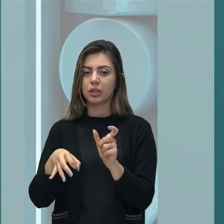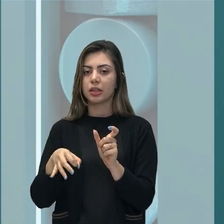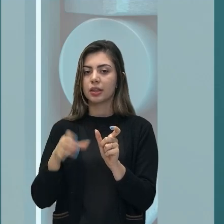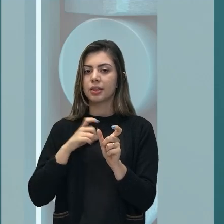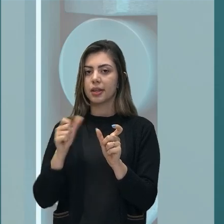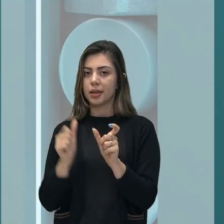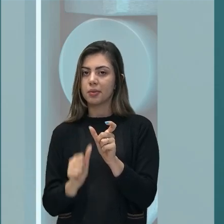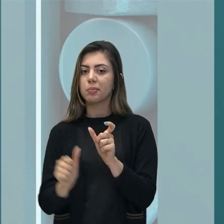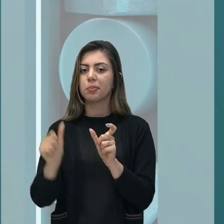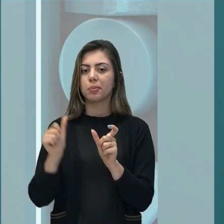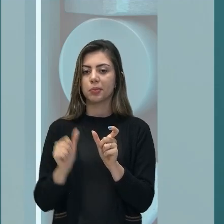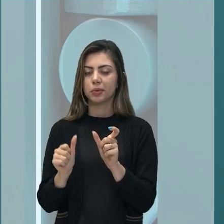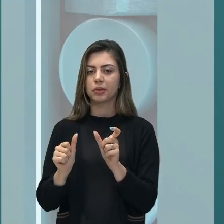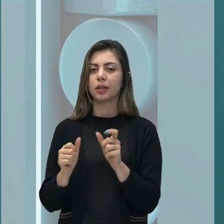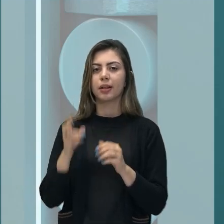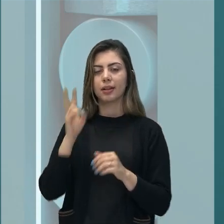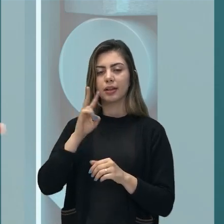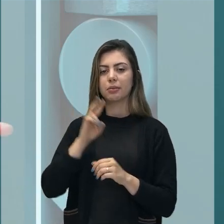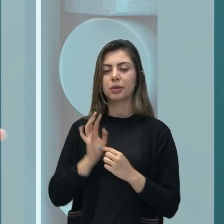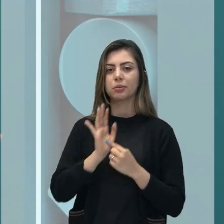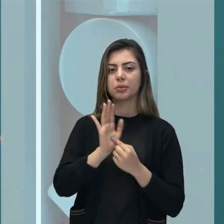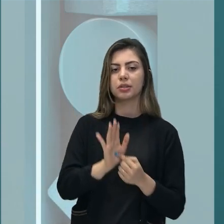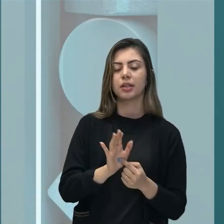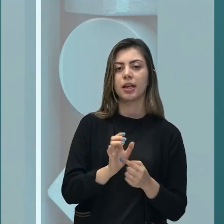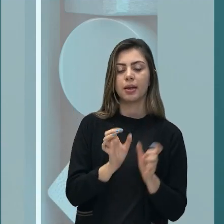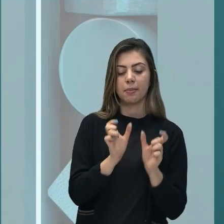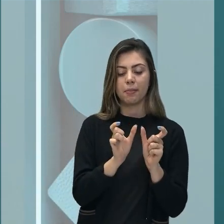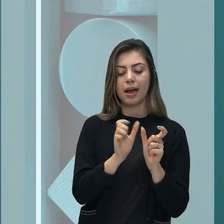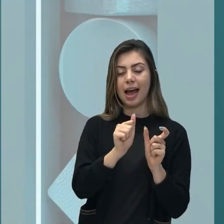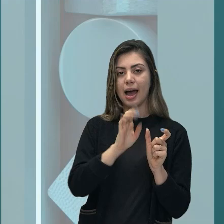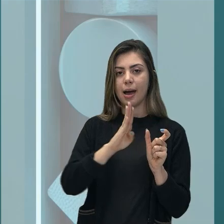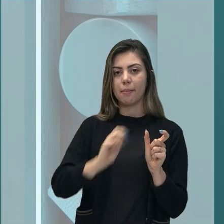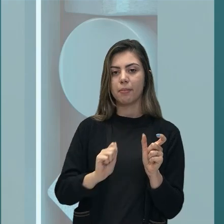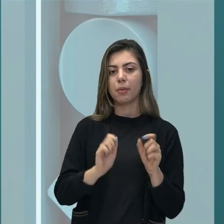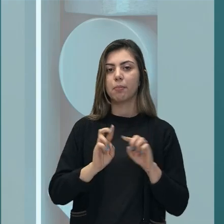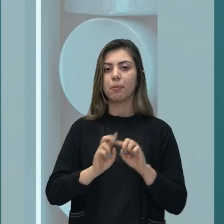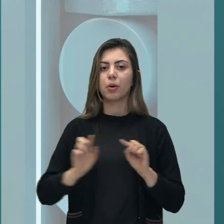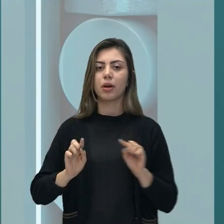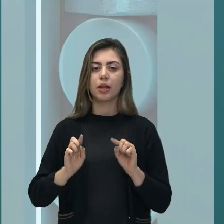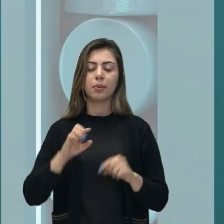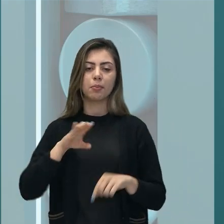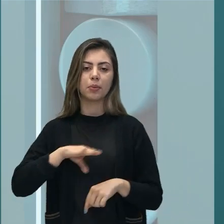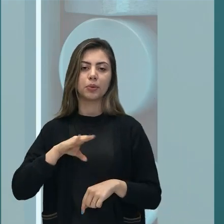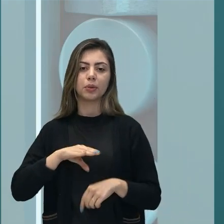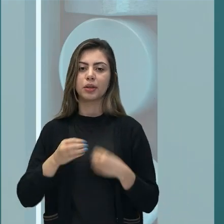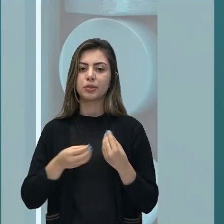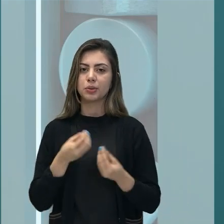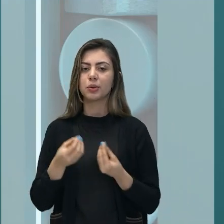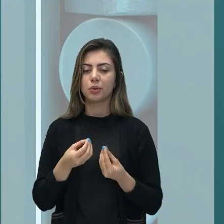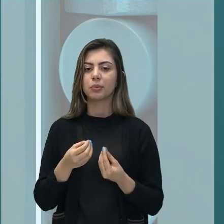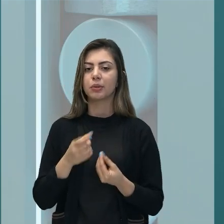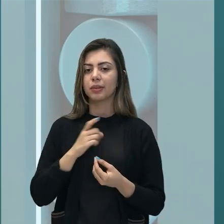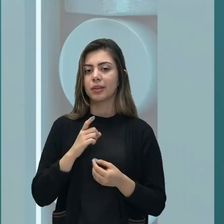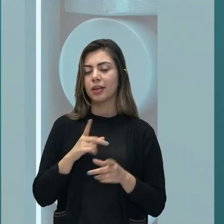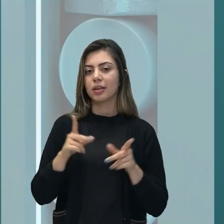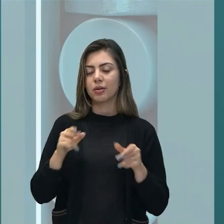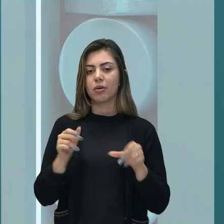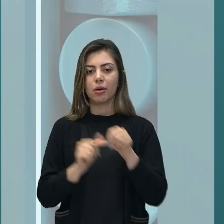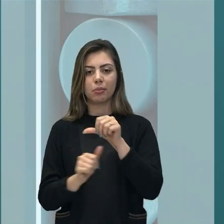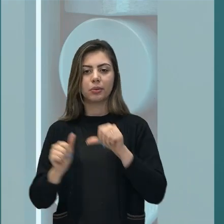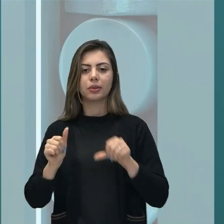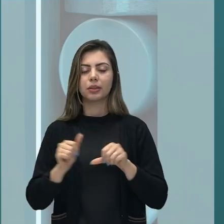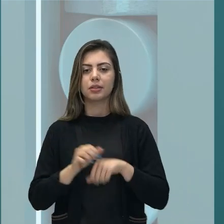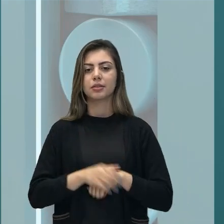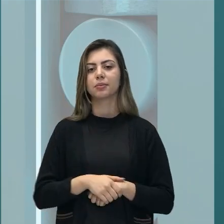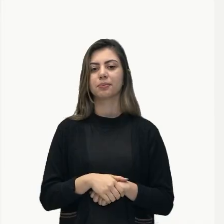primeira terminação era aba. Como é em português o vender, eu vendia, o espanhol vai seguir esse ritmo. Eu